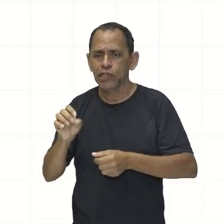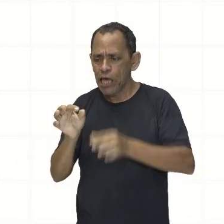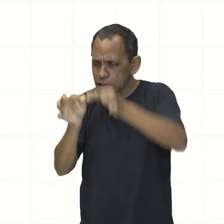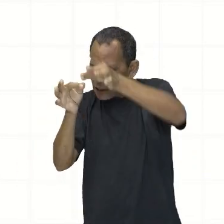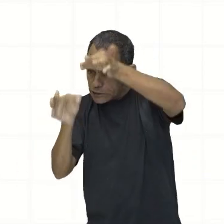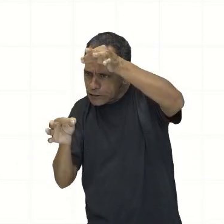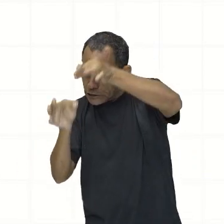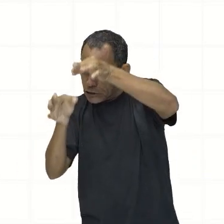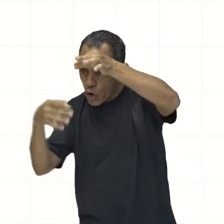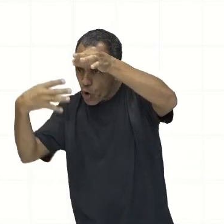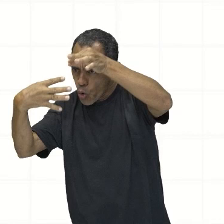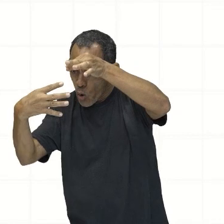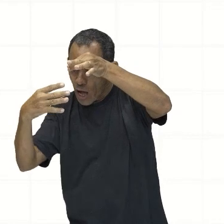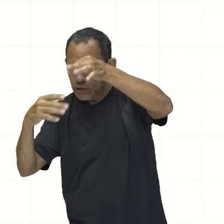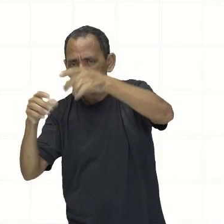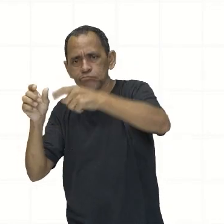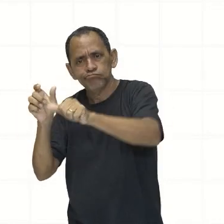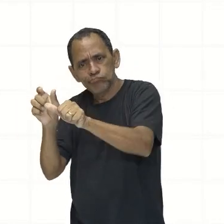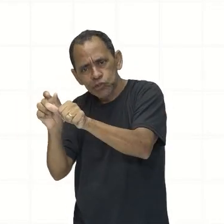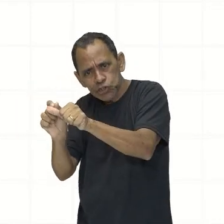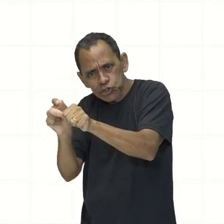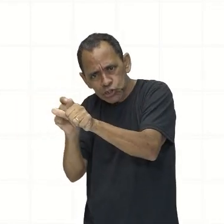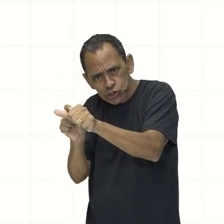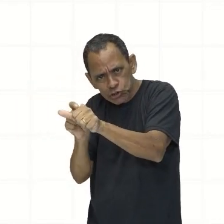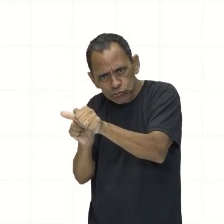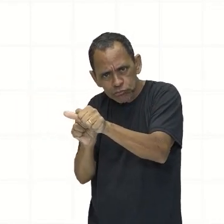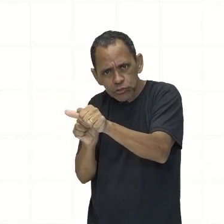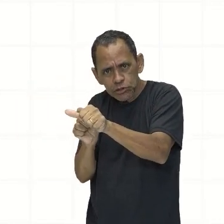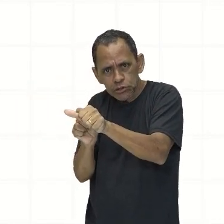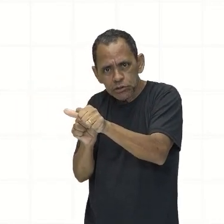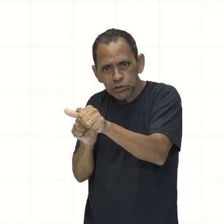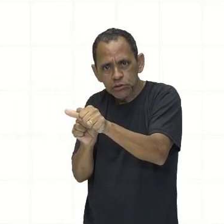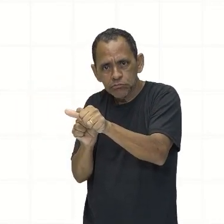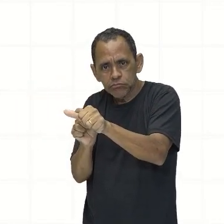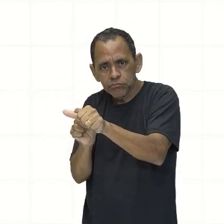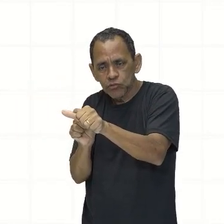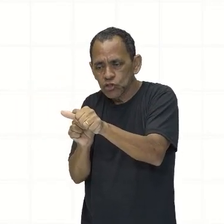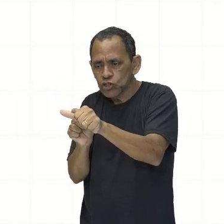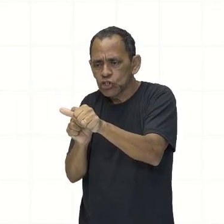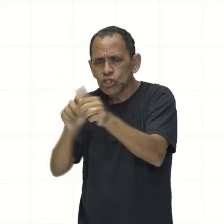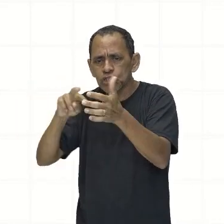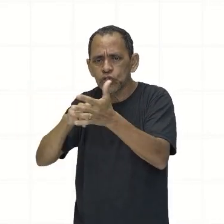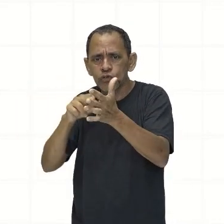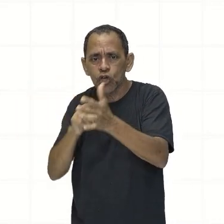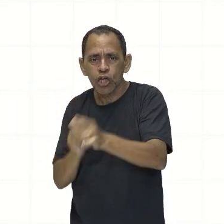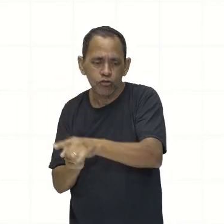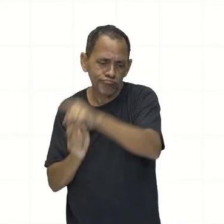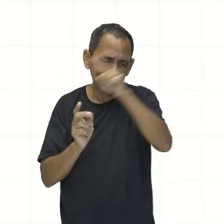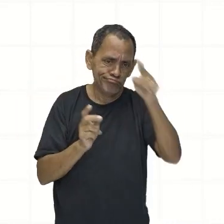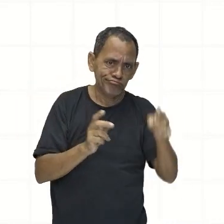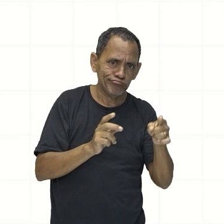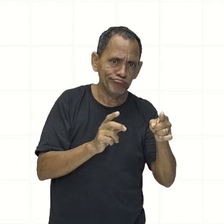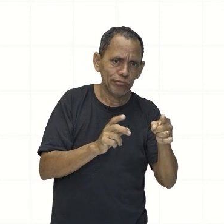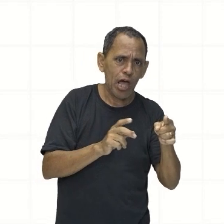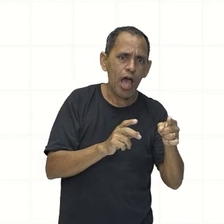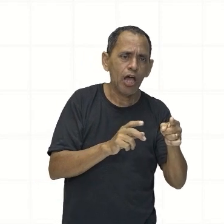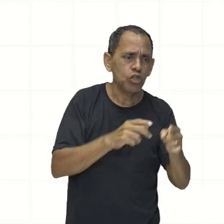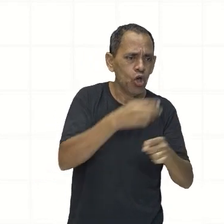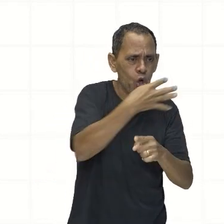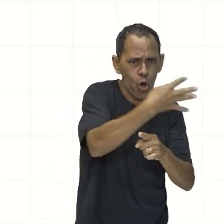que aqui também tem 4. Ora, se aqui tem